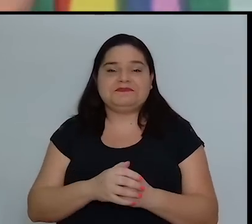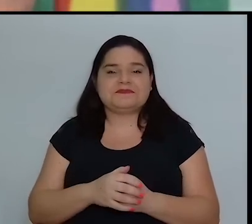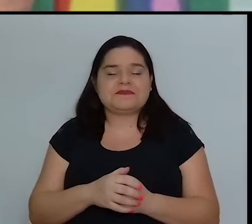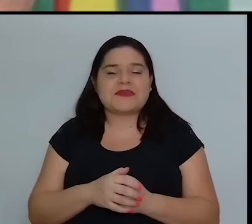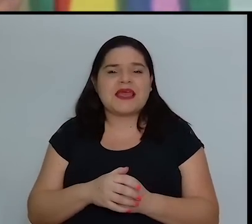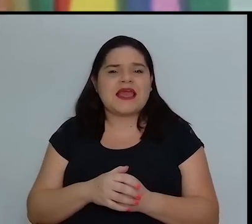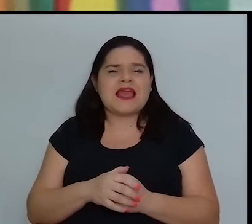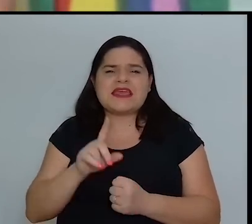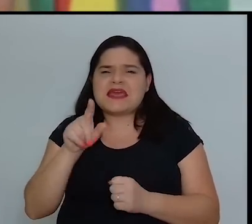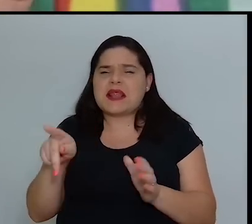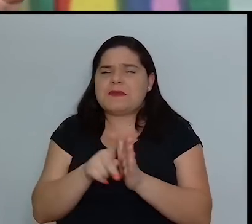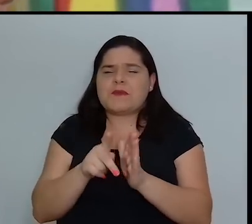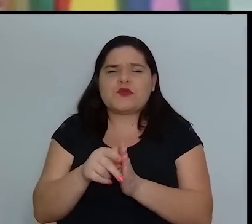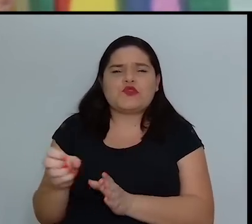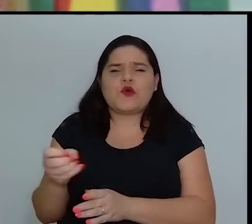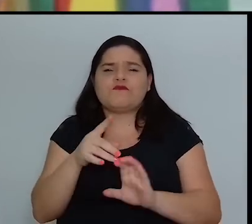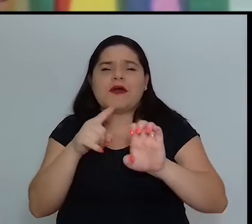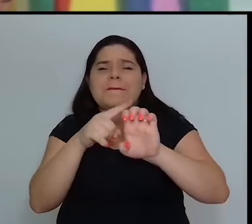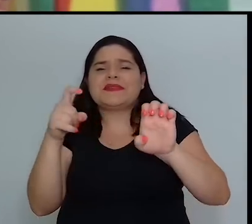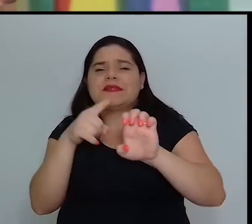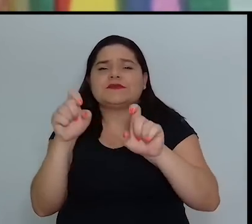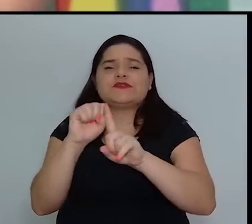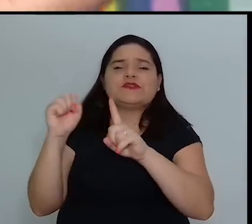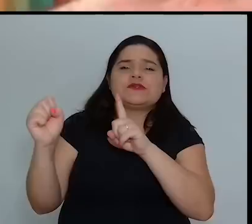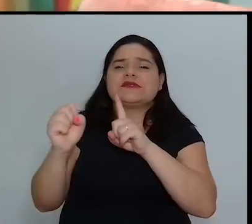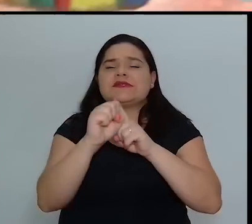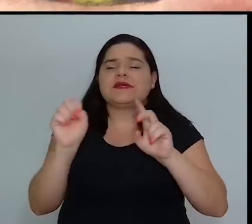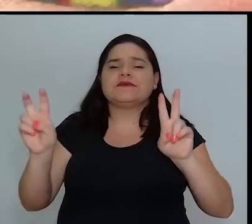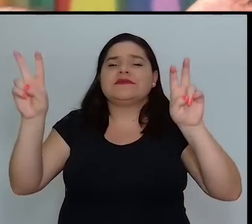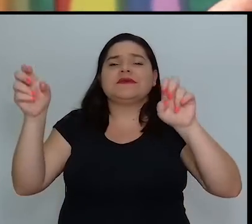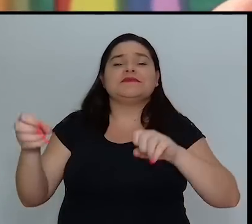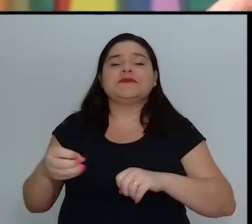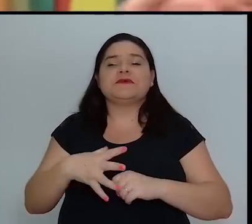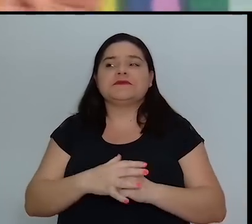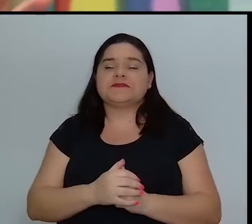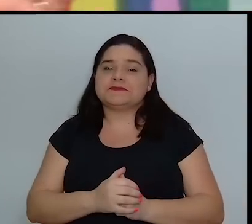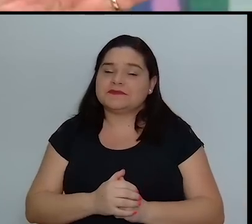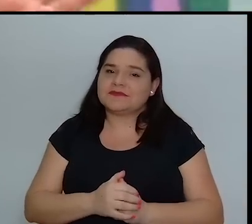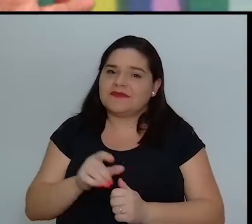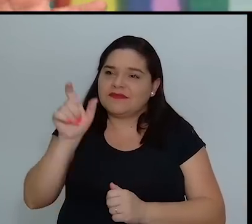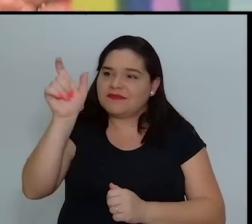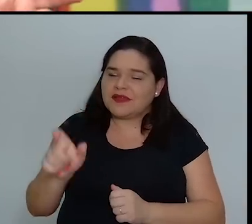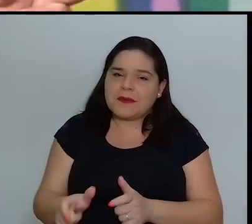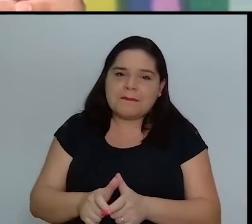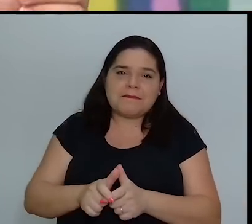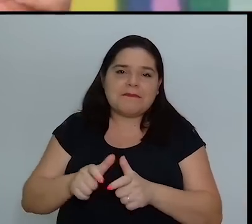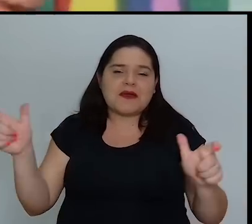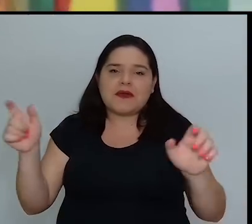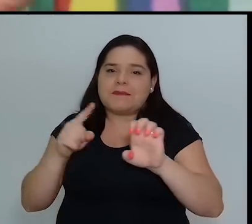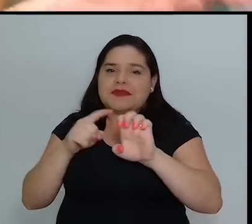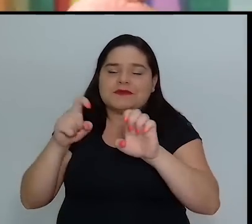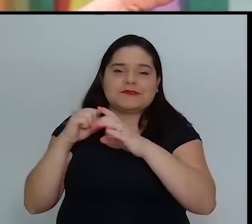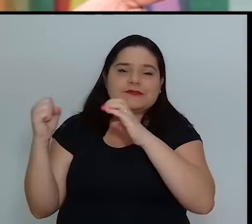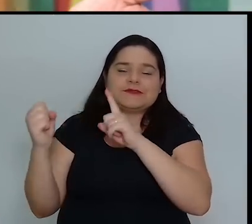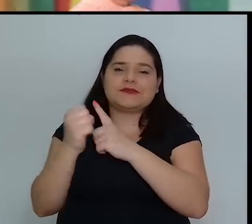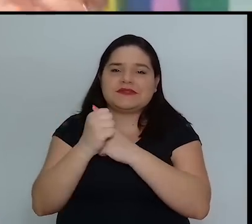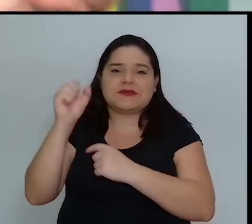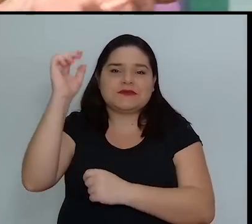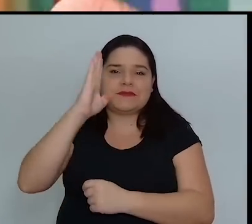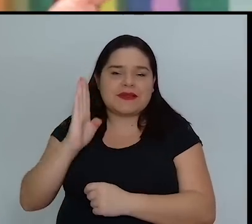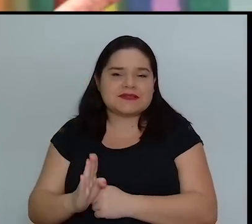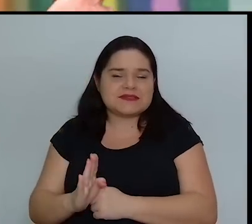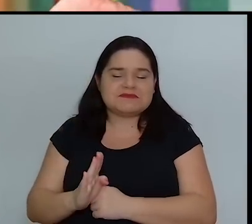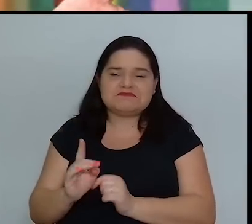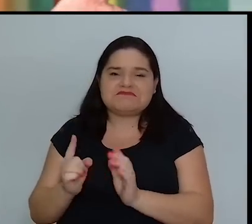inovadora empreendedorismo social aí bom aqui temos maior empreendedor social do Brasil disparado aí eu perguntei para